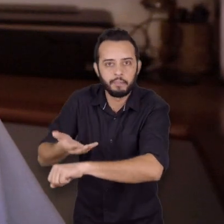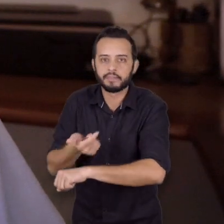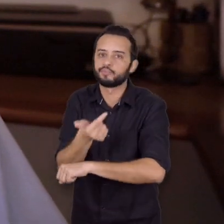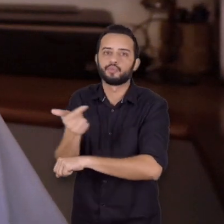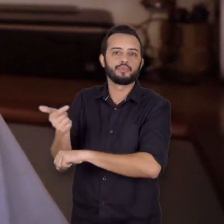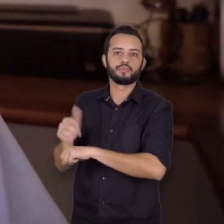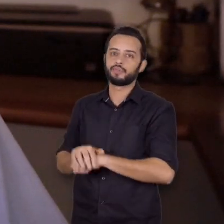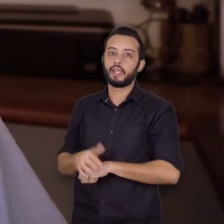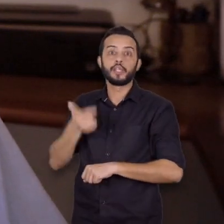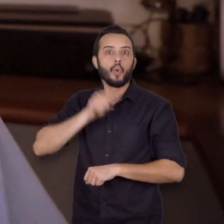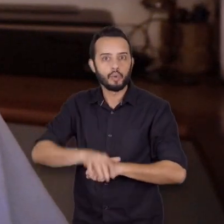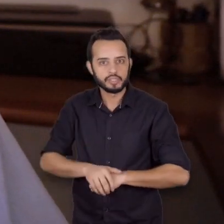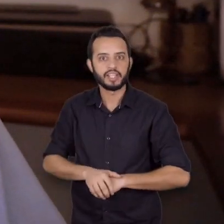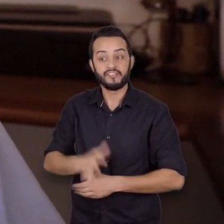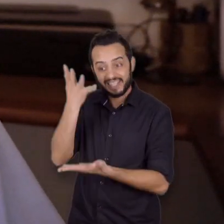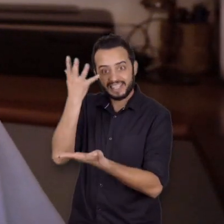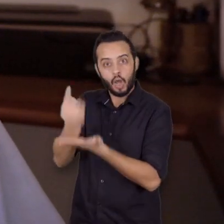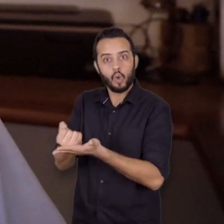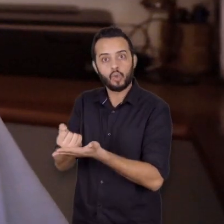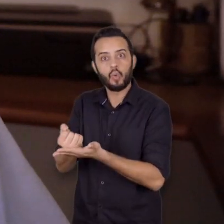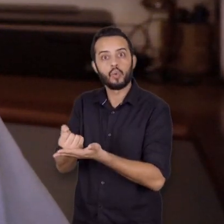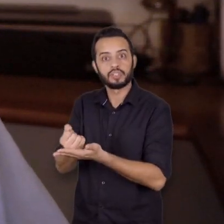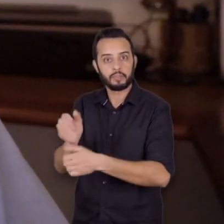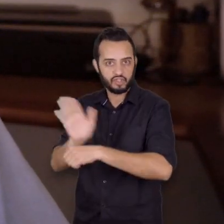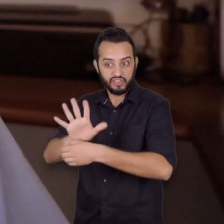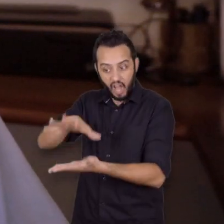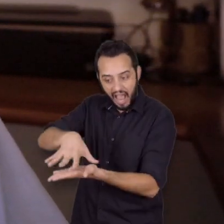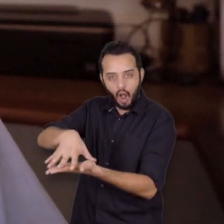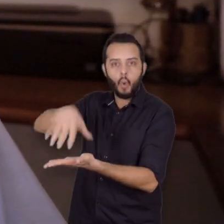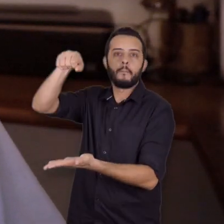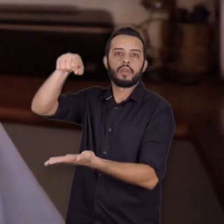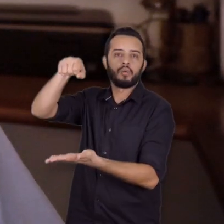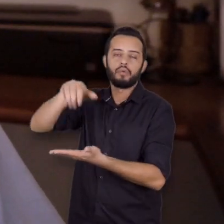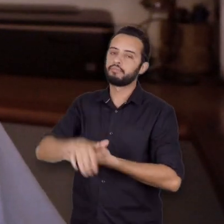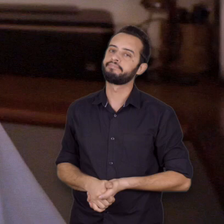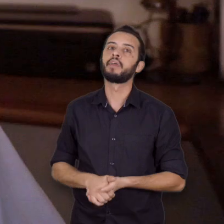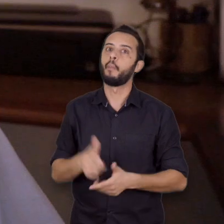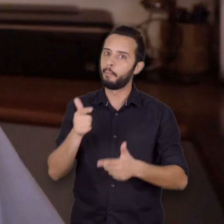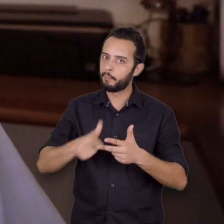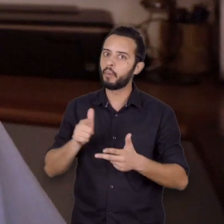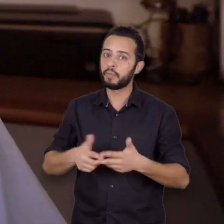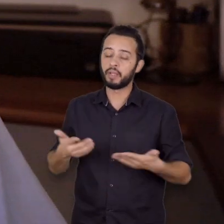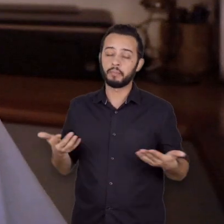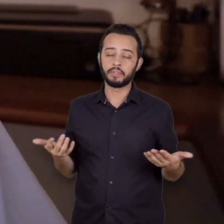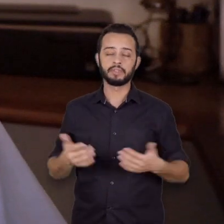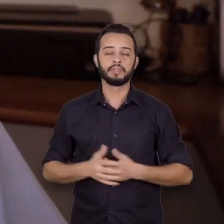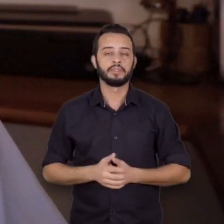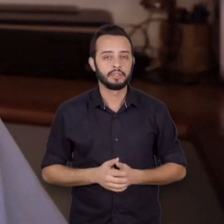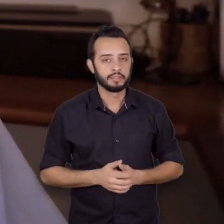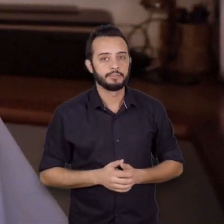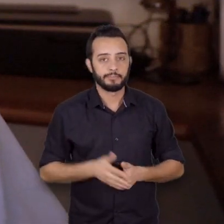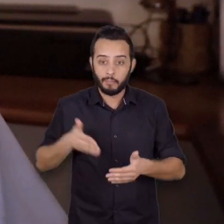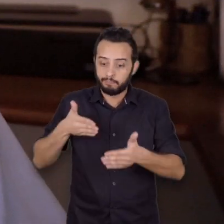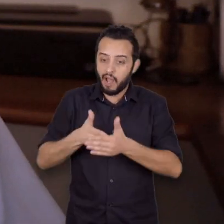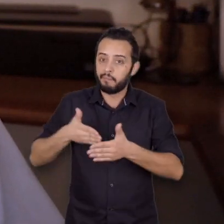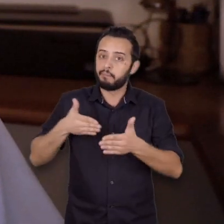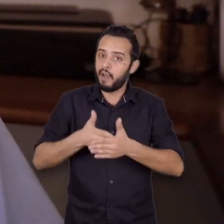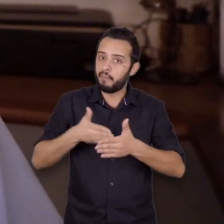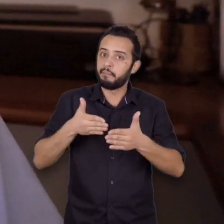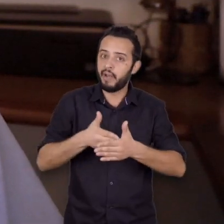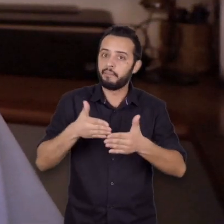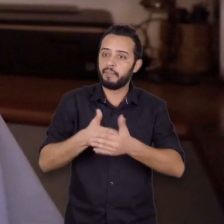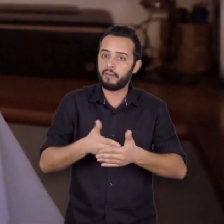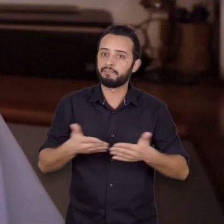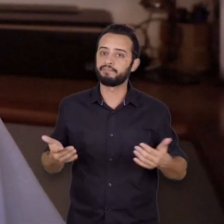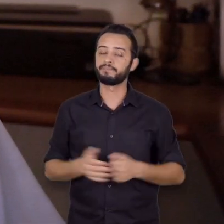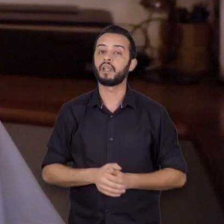consegue fazer upload ou download de vídeos, etc. Isso é problemático. E